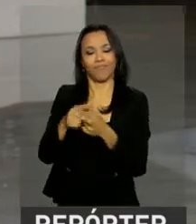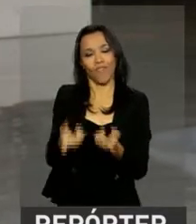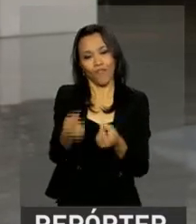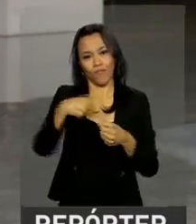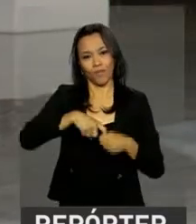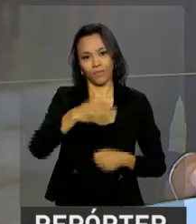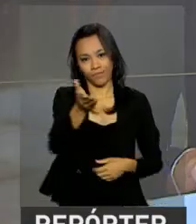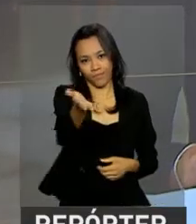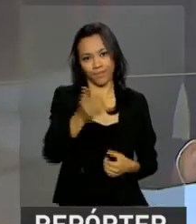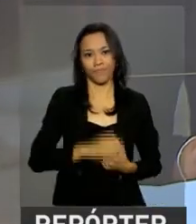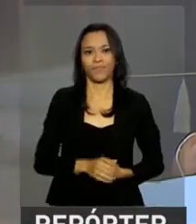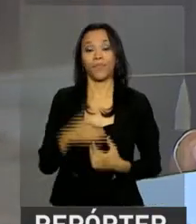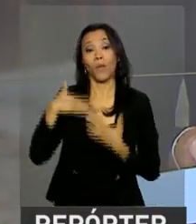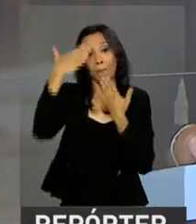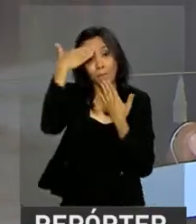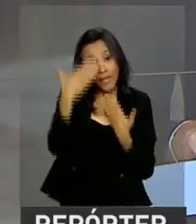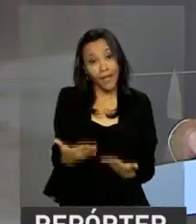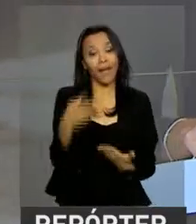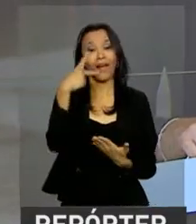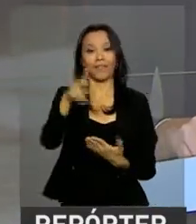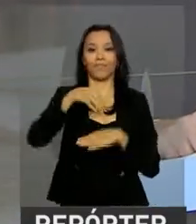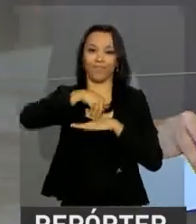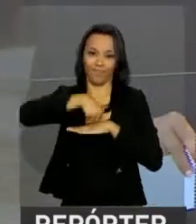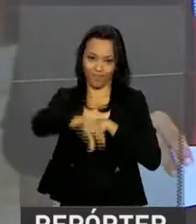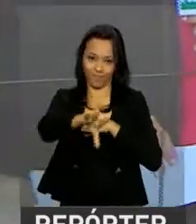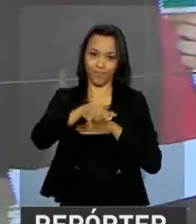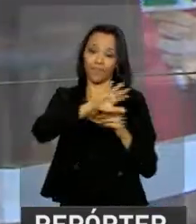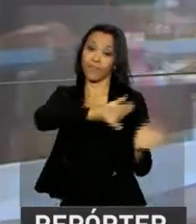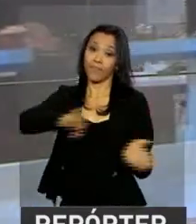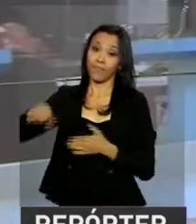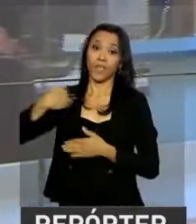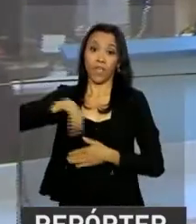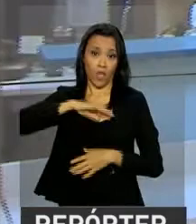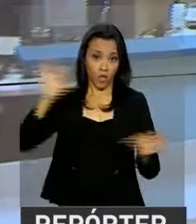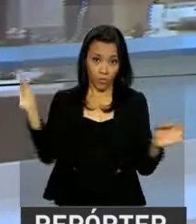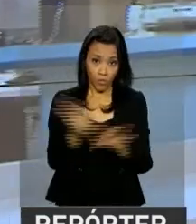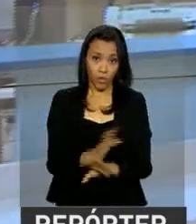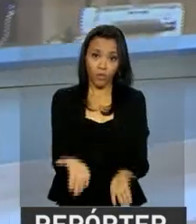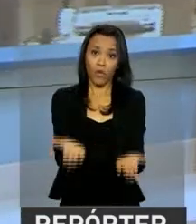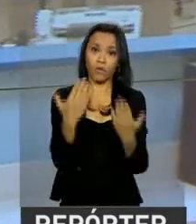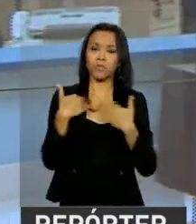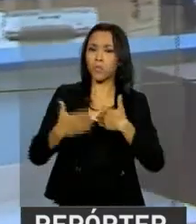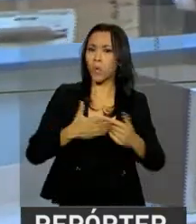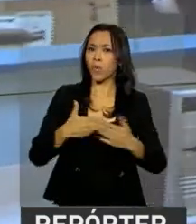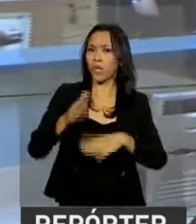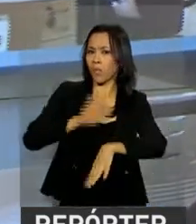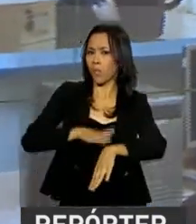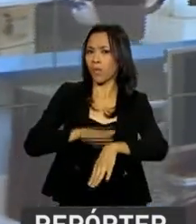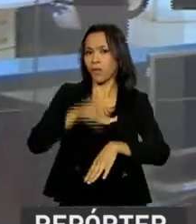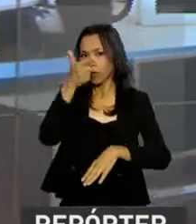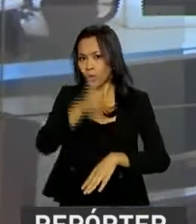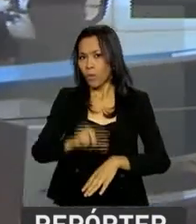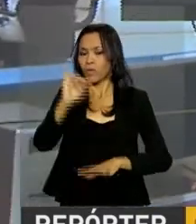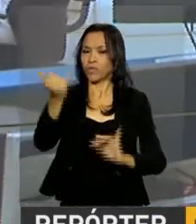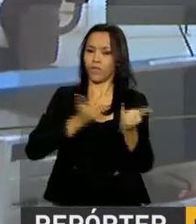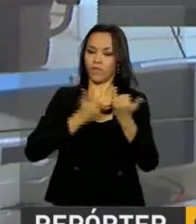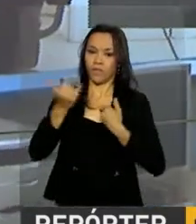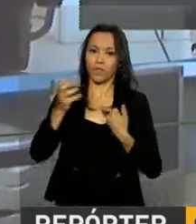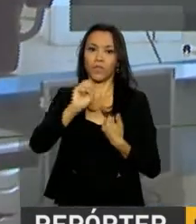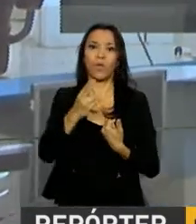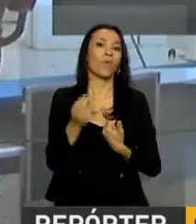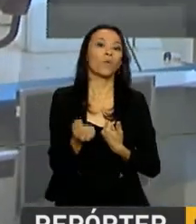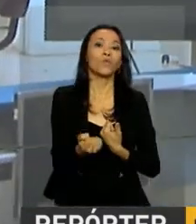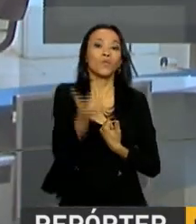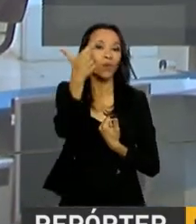estúdio leandro obrigado pelas suas informações e nós ficamos por aqui voltamos a qualquer momento com outras informações ou ao